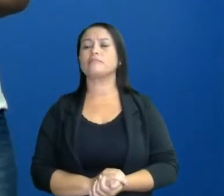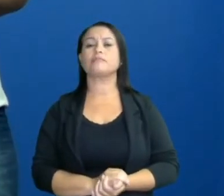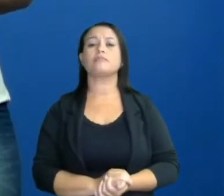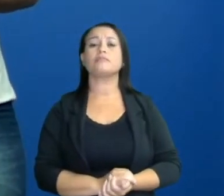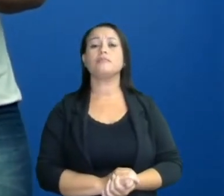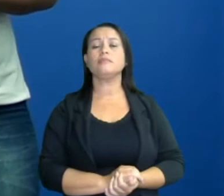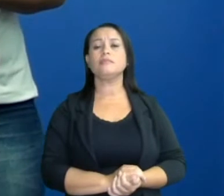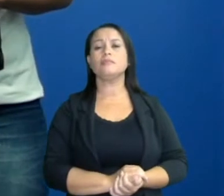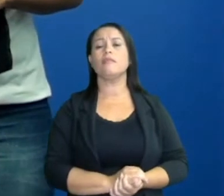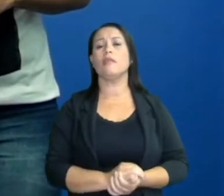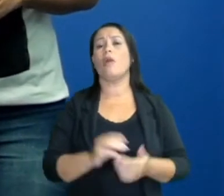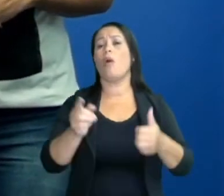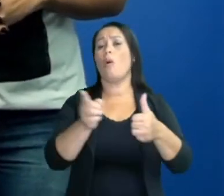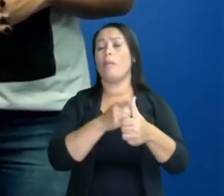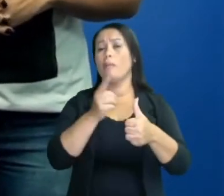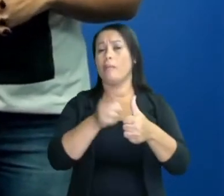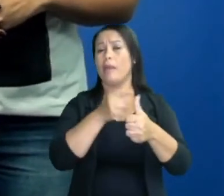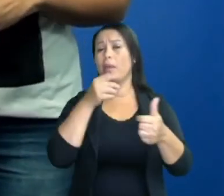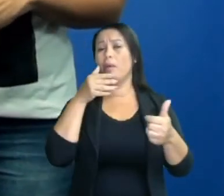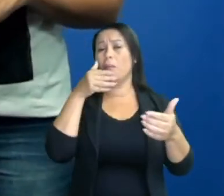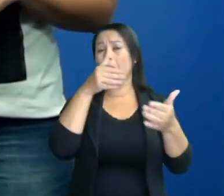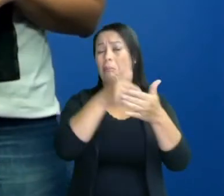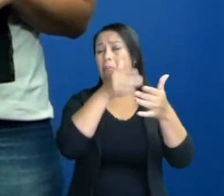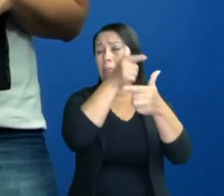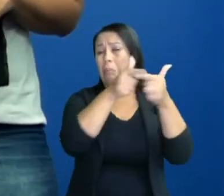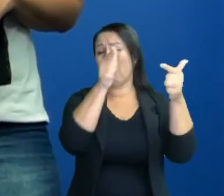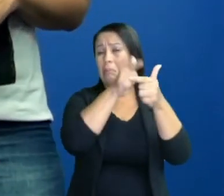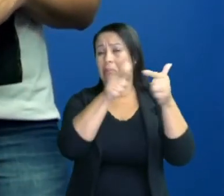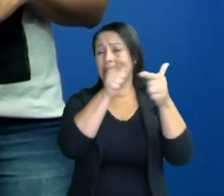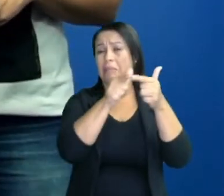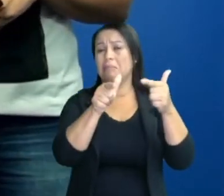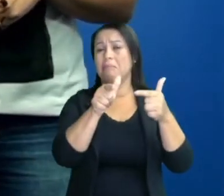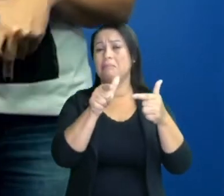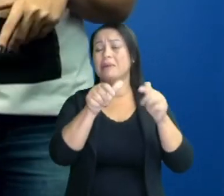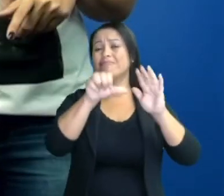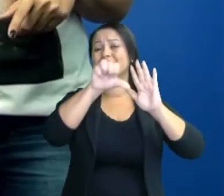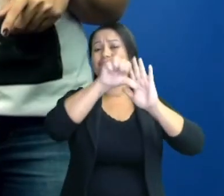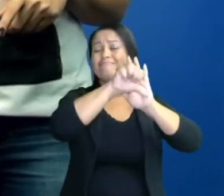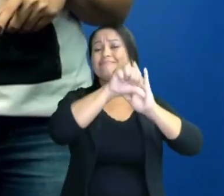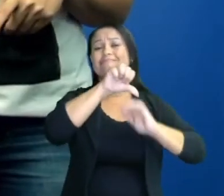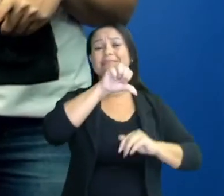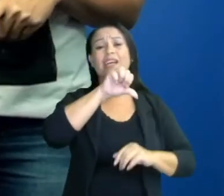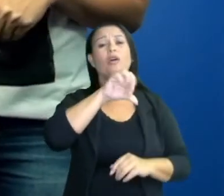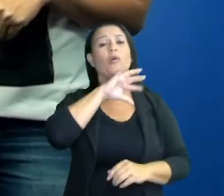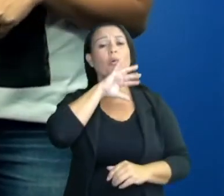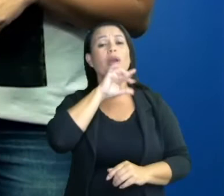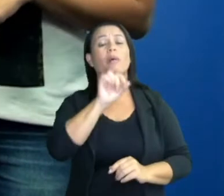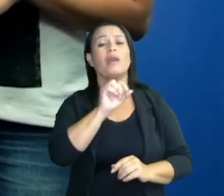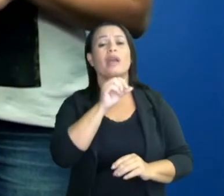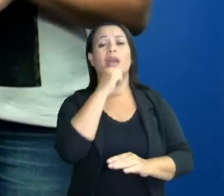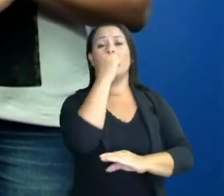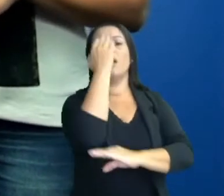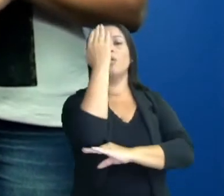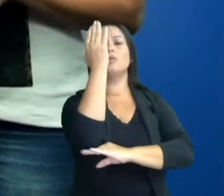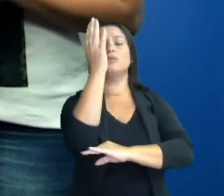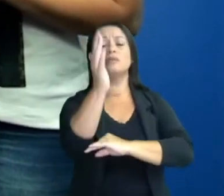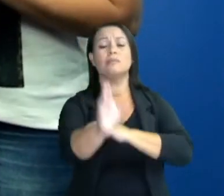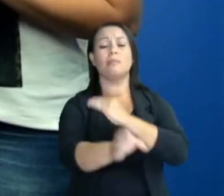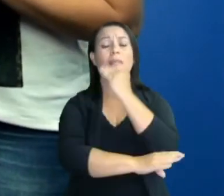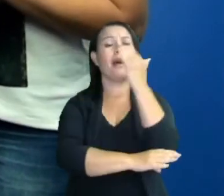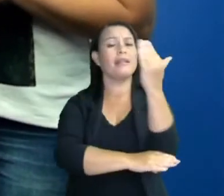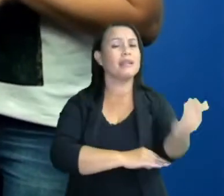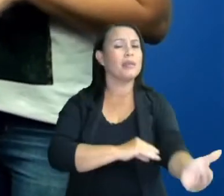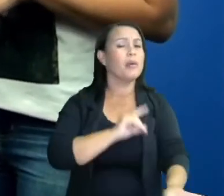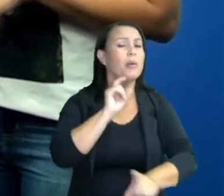é o primeiro impacto ambiental negativo que eu vou trazer para vocês é um desmatamento e o que eu